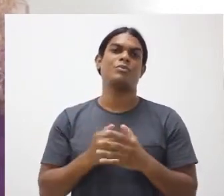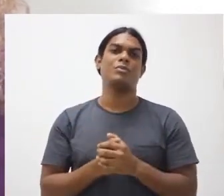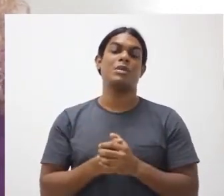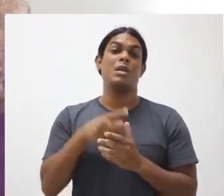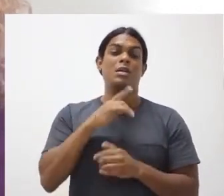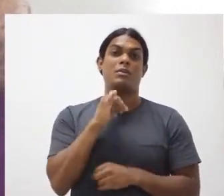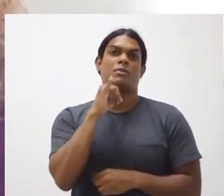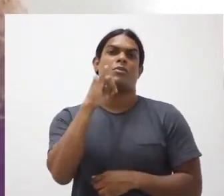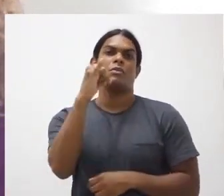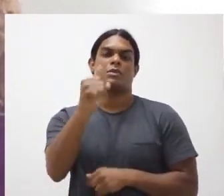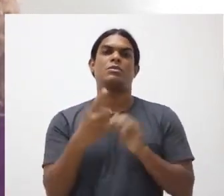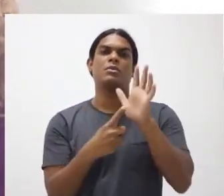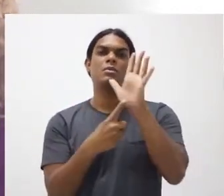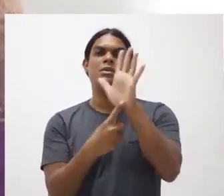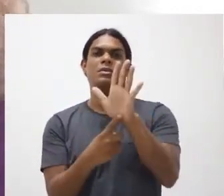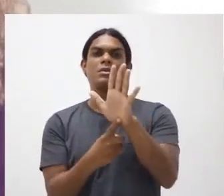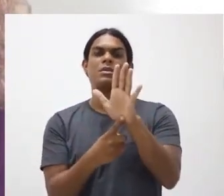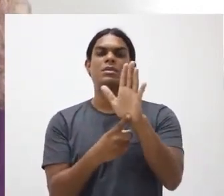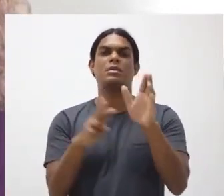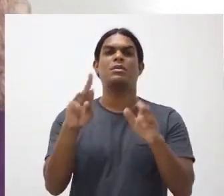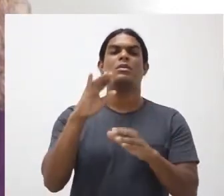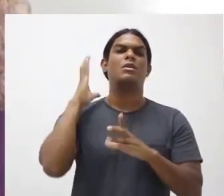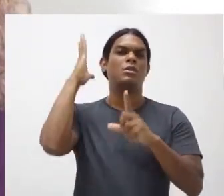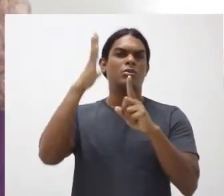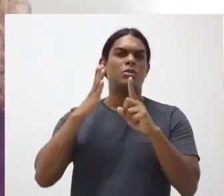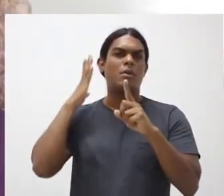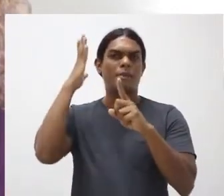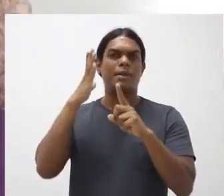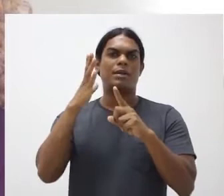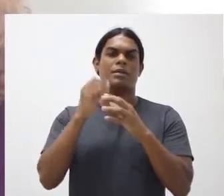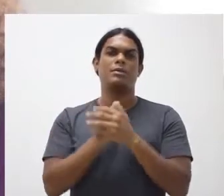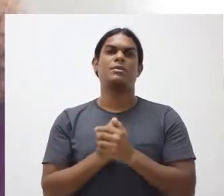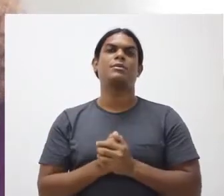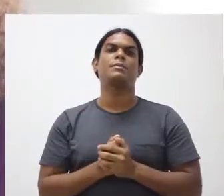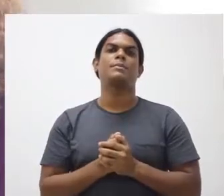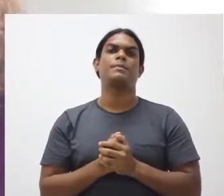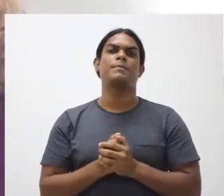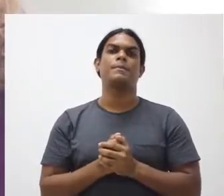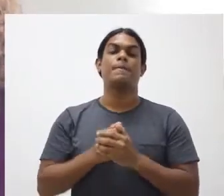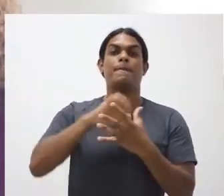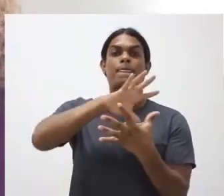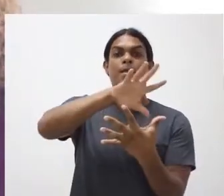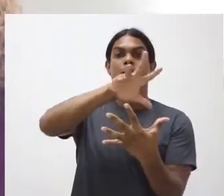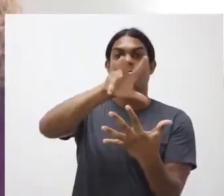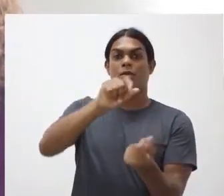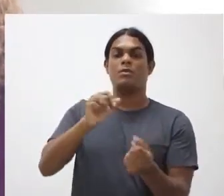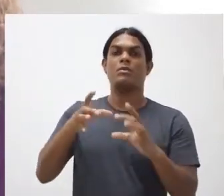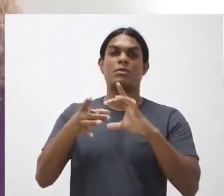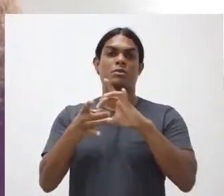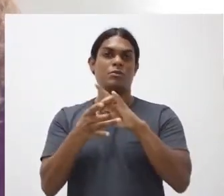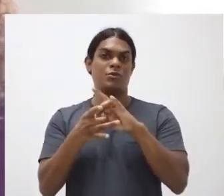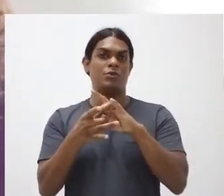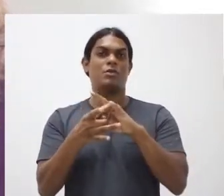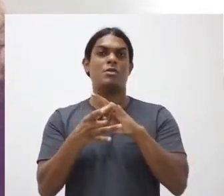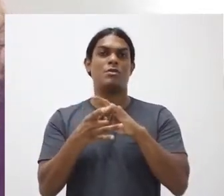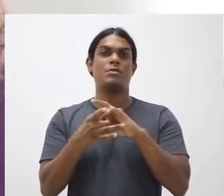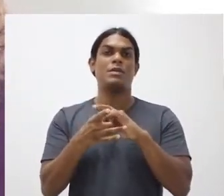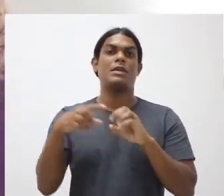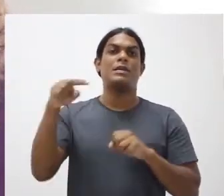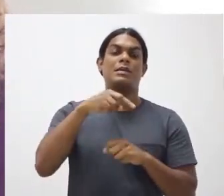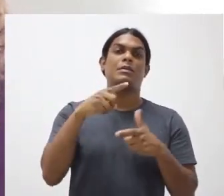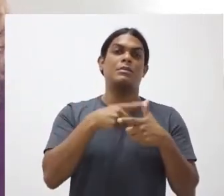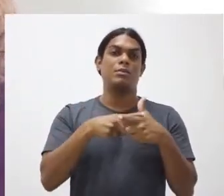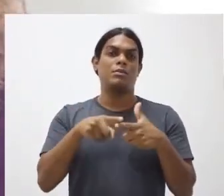divulgada no evento do Rio+20 em 2002 pelo secretário das Nações Unidas naquele momento. É muito crítica